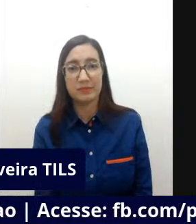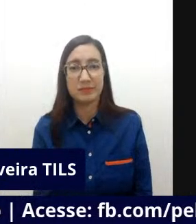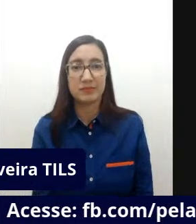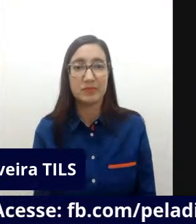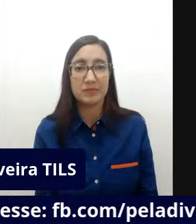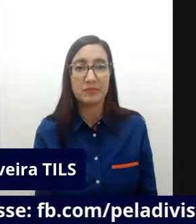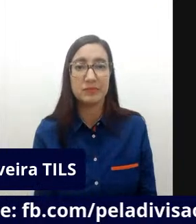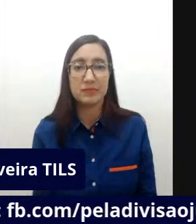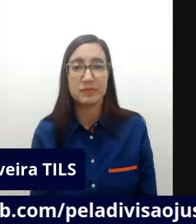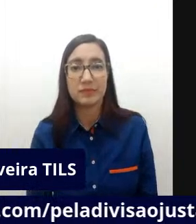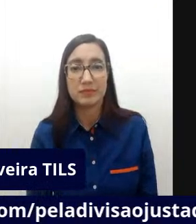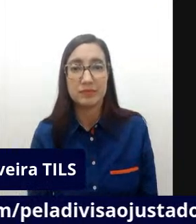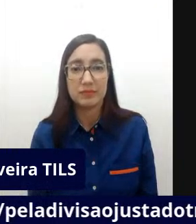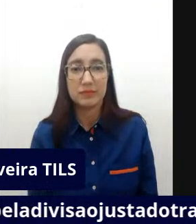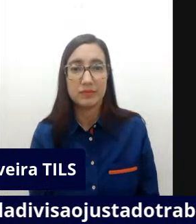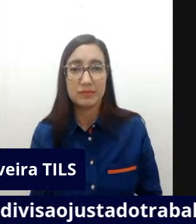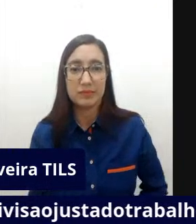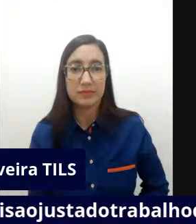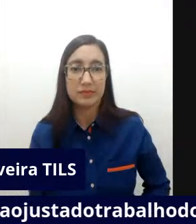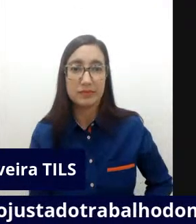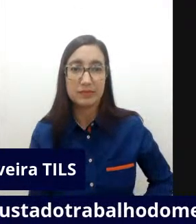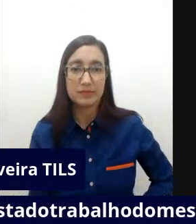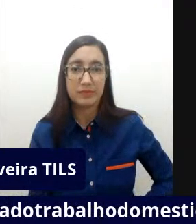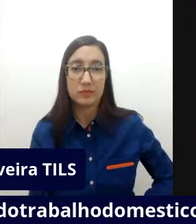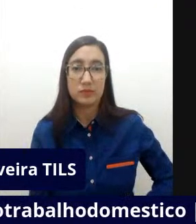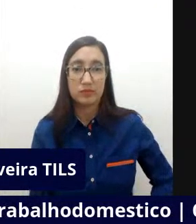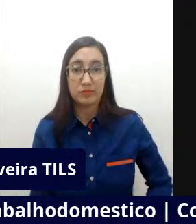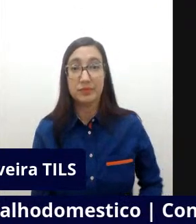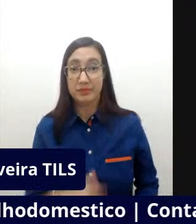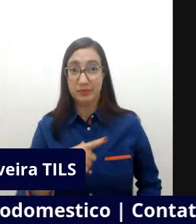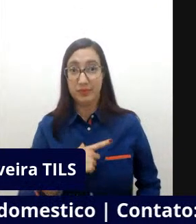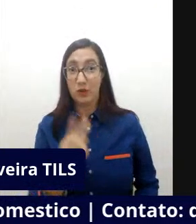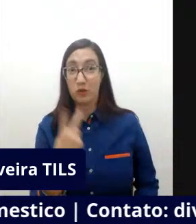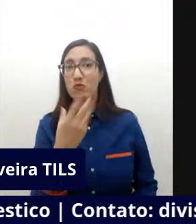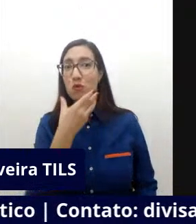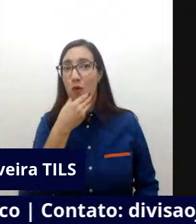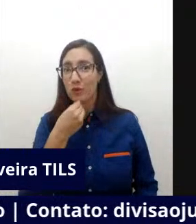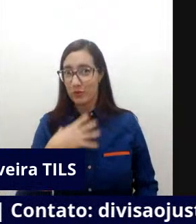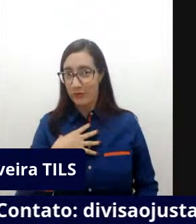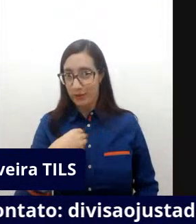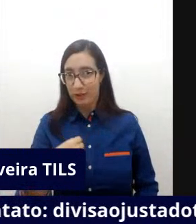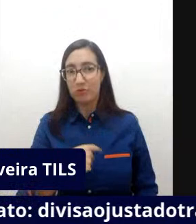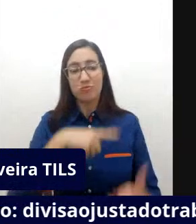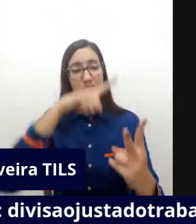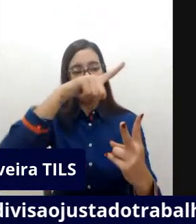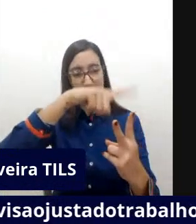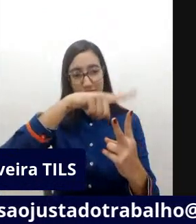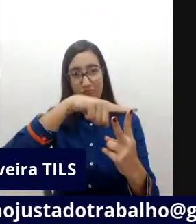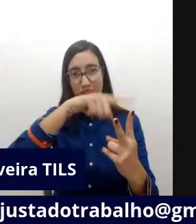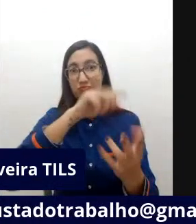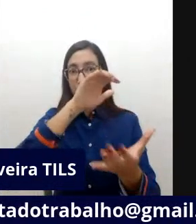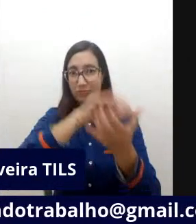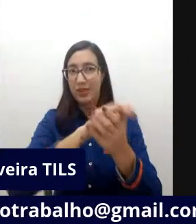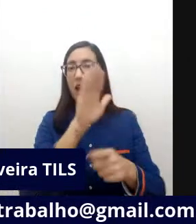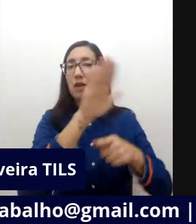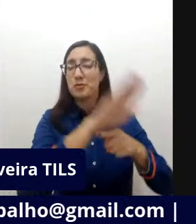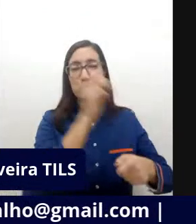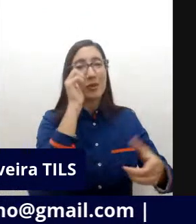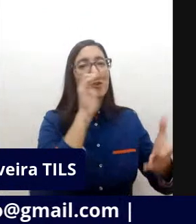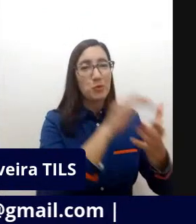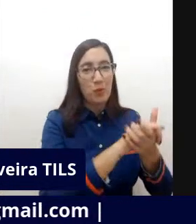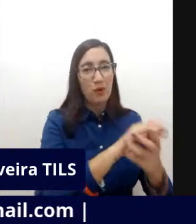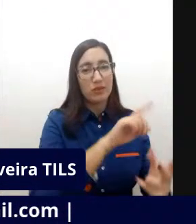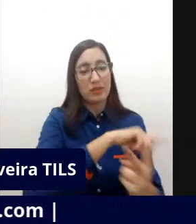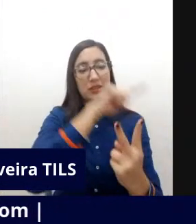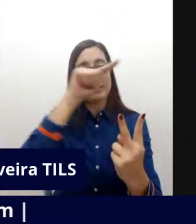e ele divide. Ontem mesmo cheguei lá, ele estava varrendo a casa, ajudando a esposa dele, né? Ajudando não,